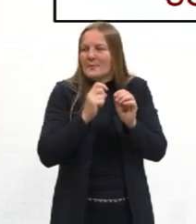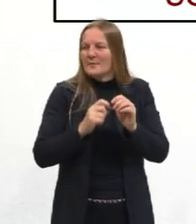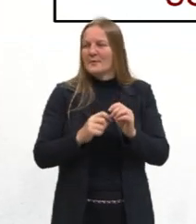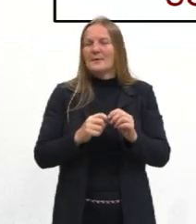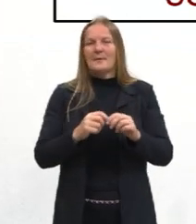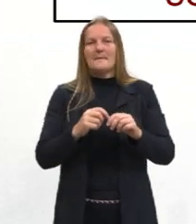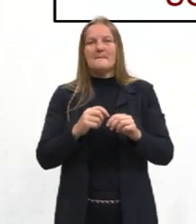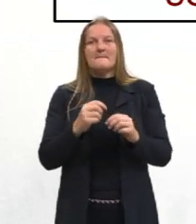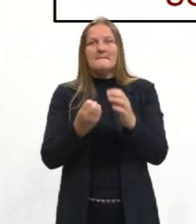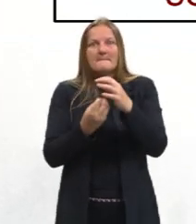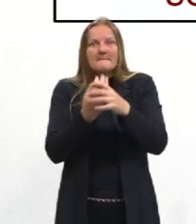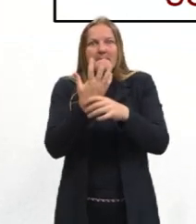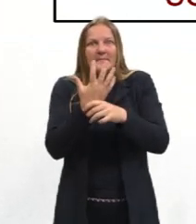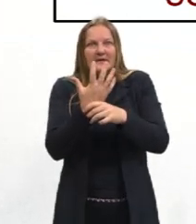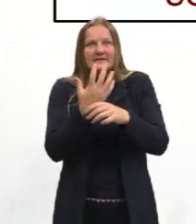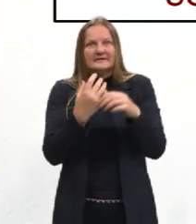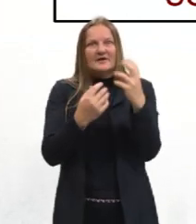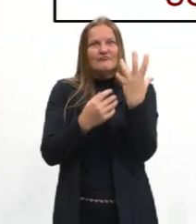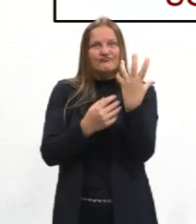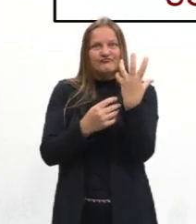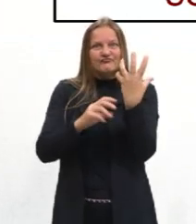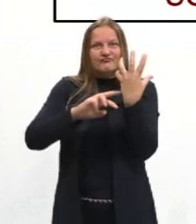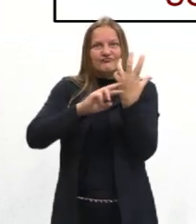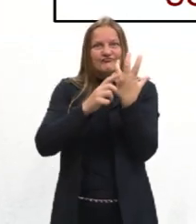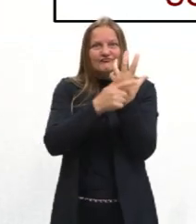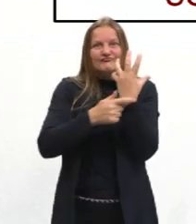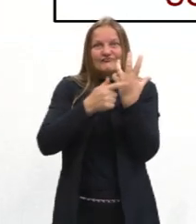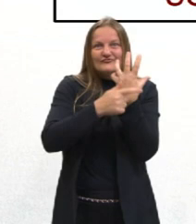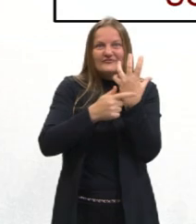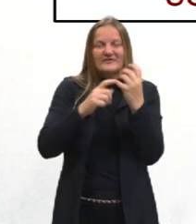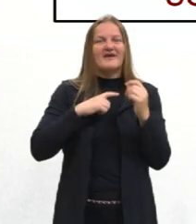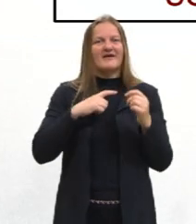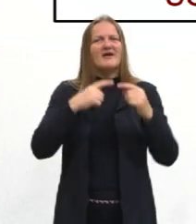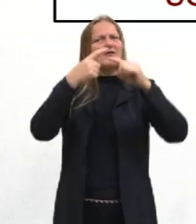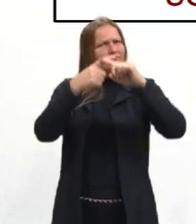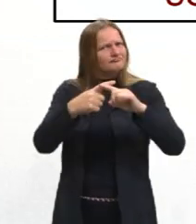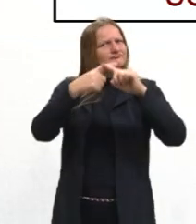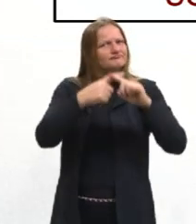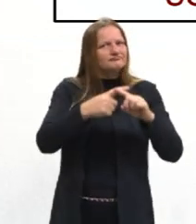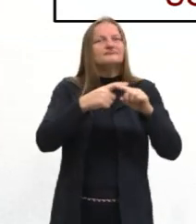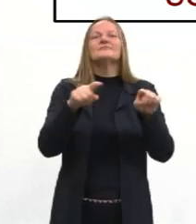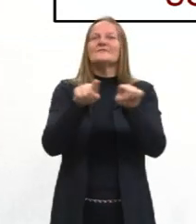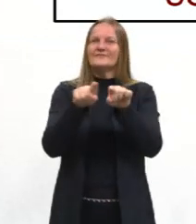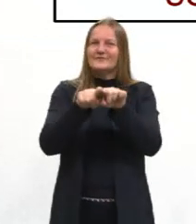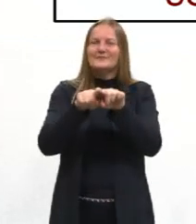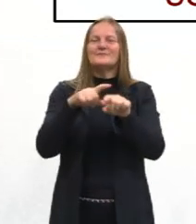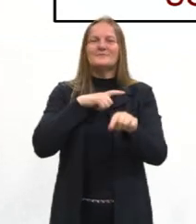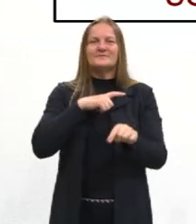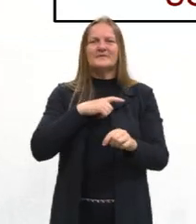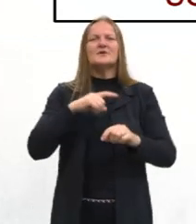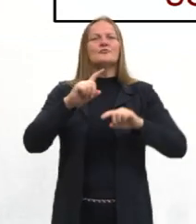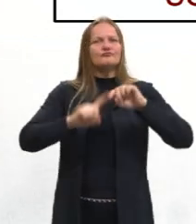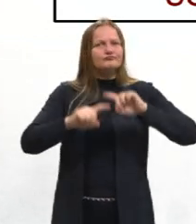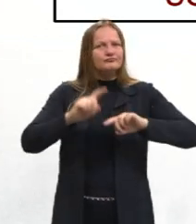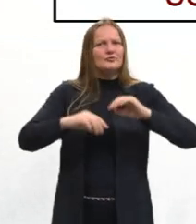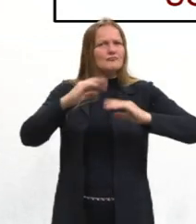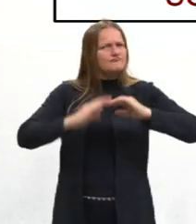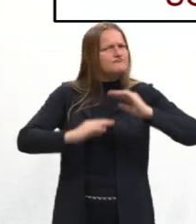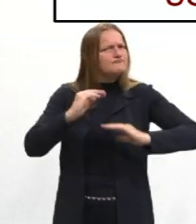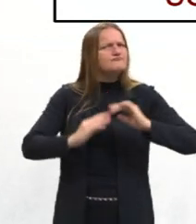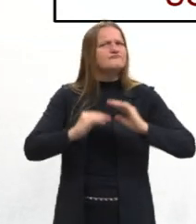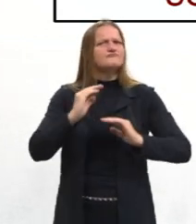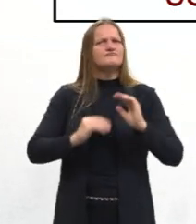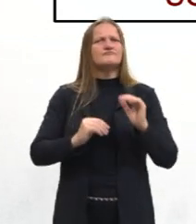competem ativamente pessoal além de competir elas são muito ativas competem